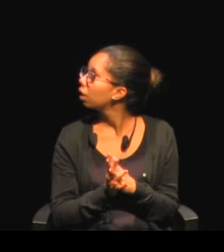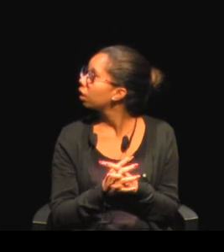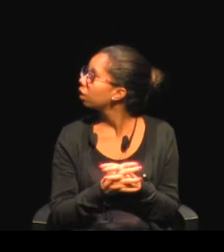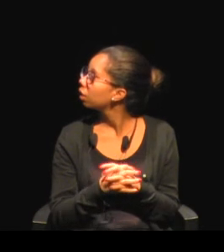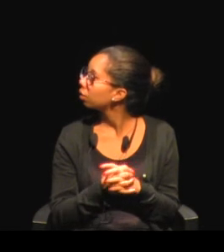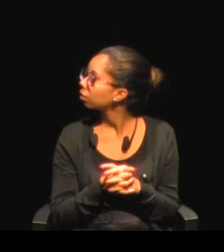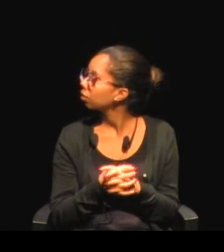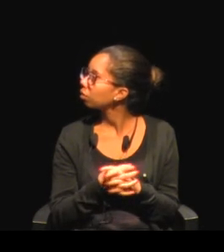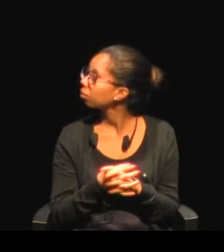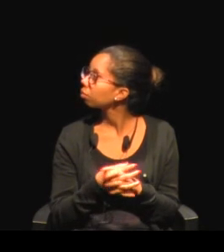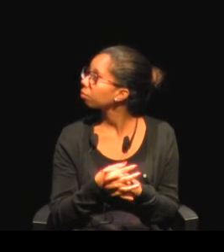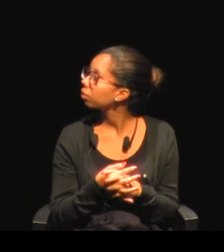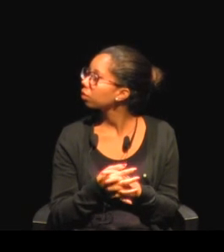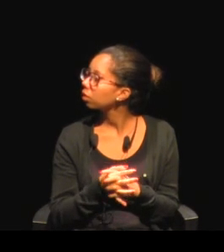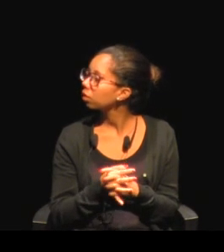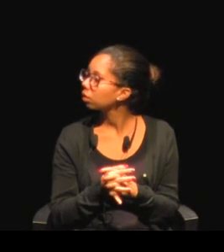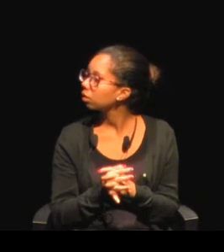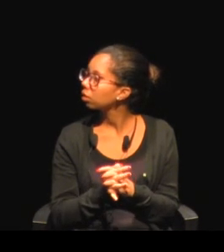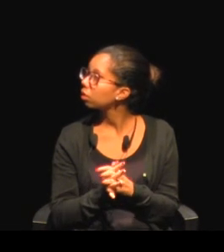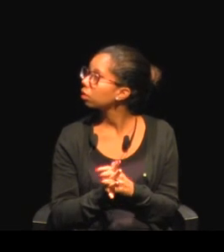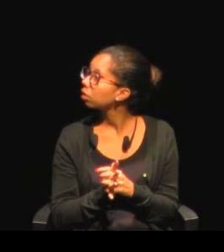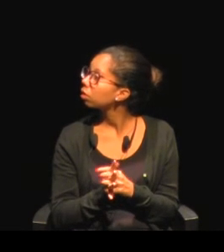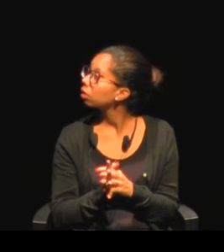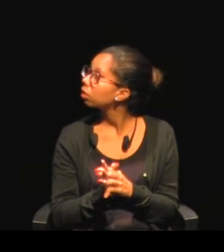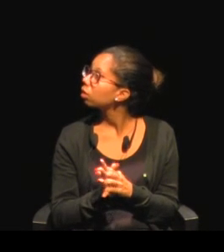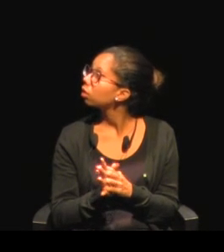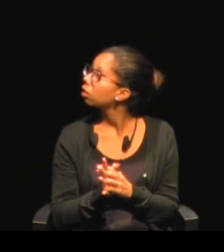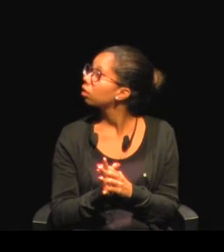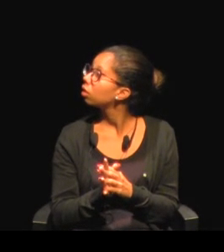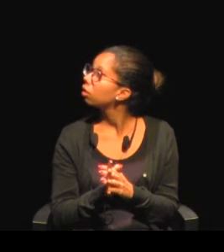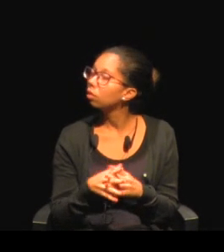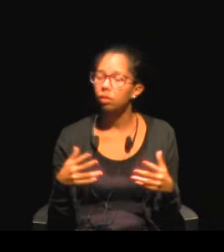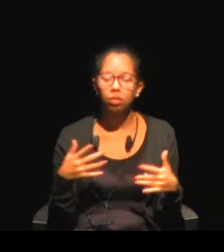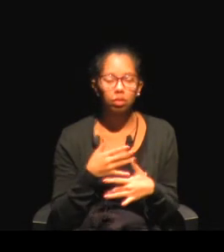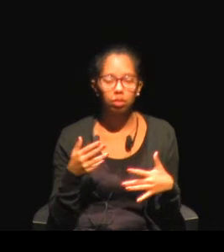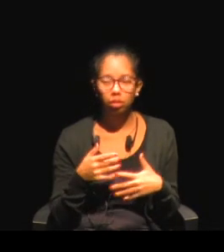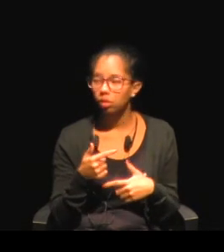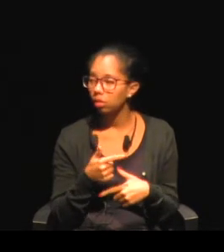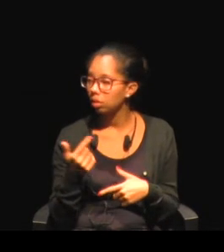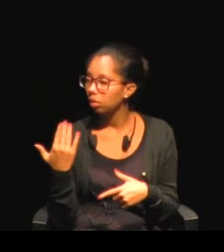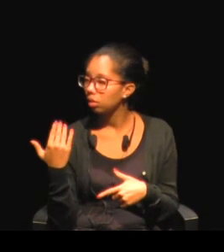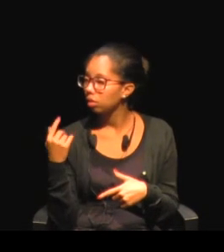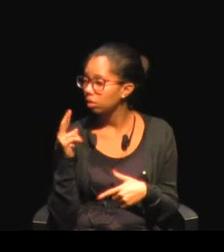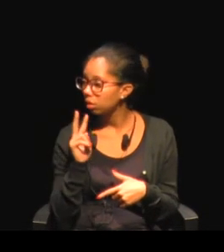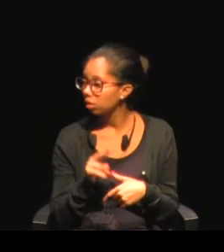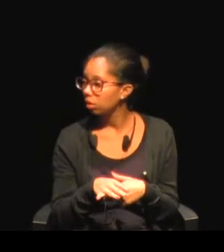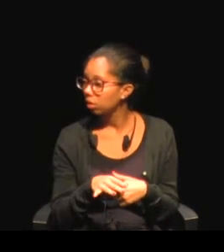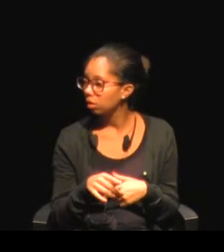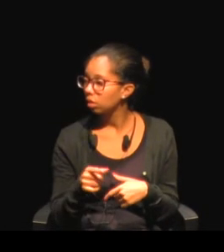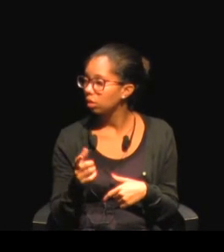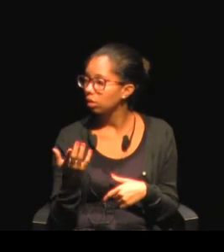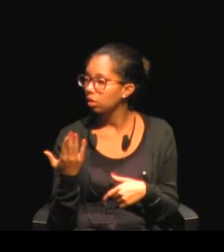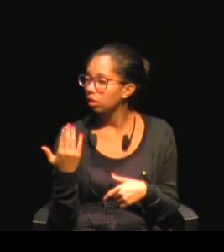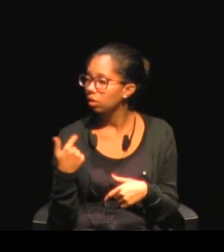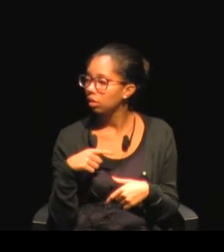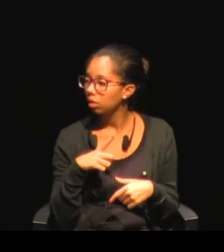resolveu deixar isso também, recuperar isso também, e a escolher na implantação do nosso edifício. Olha aí, ó, eles fazem reuniões menores aqui,